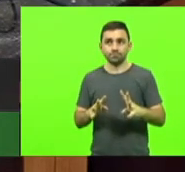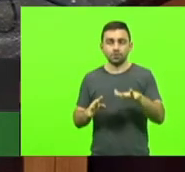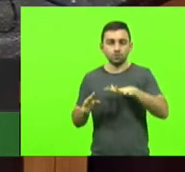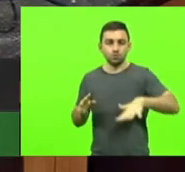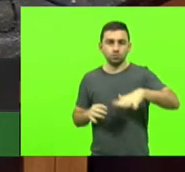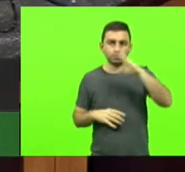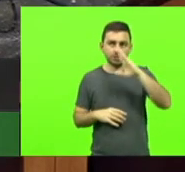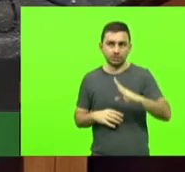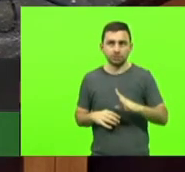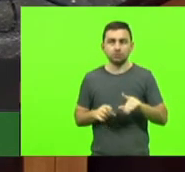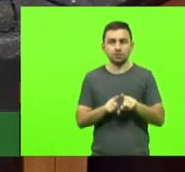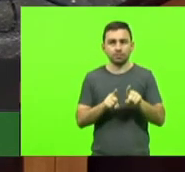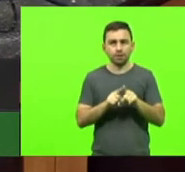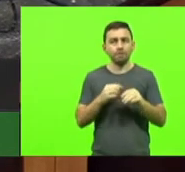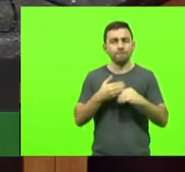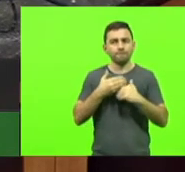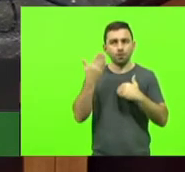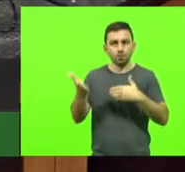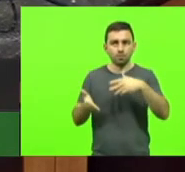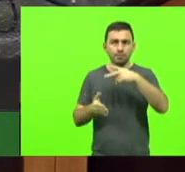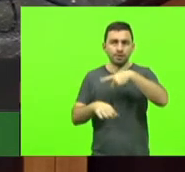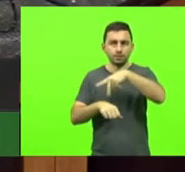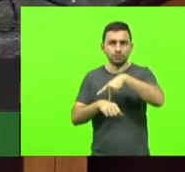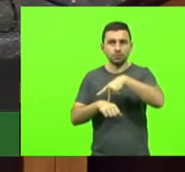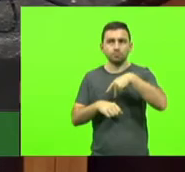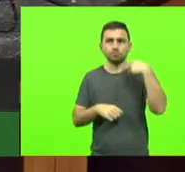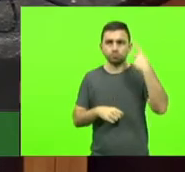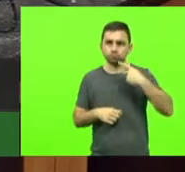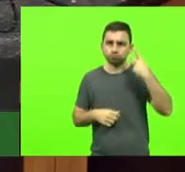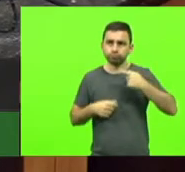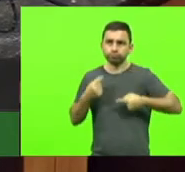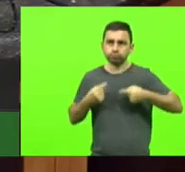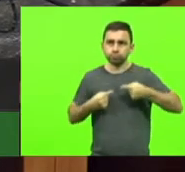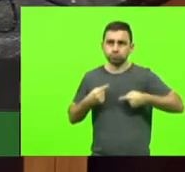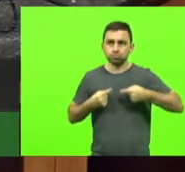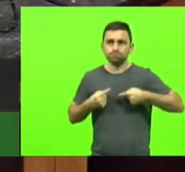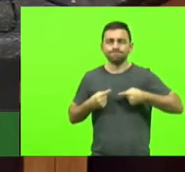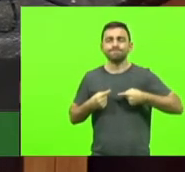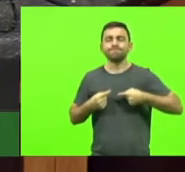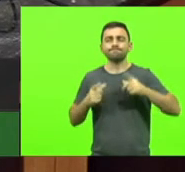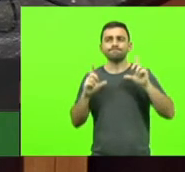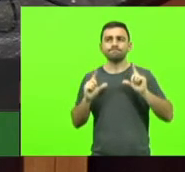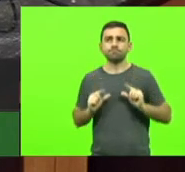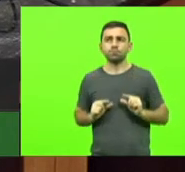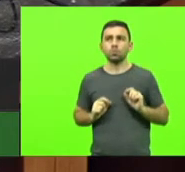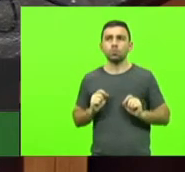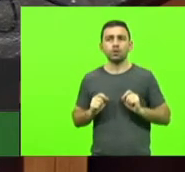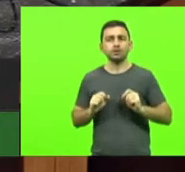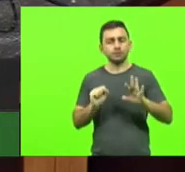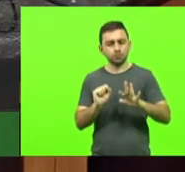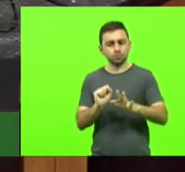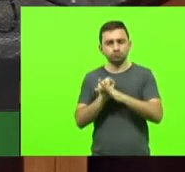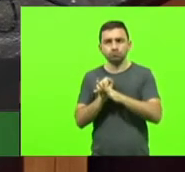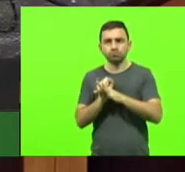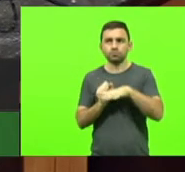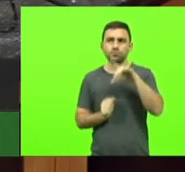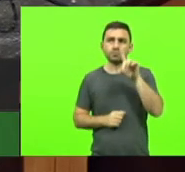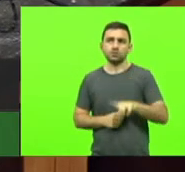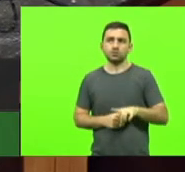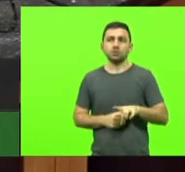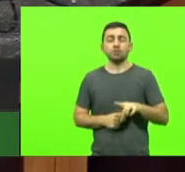e internacionais da política, para que possamos minimamente assegurar estes direitos que